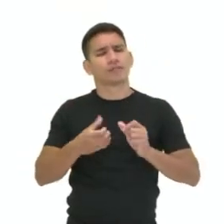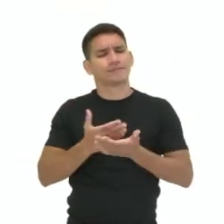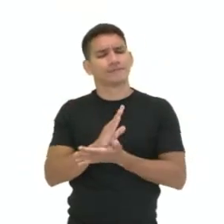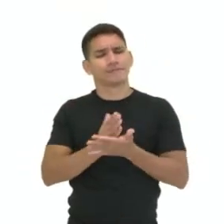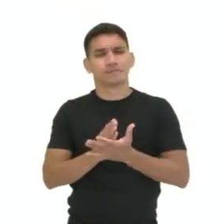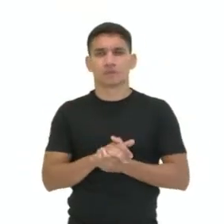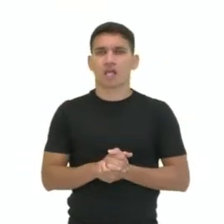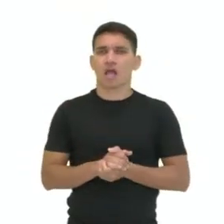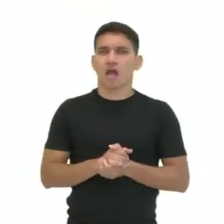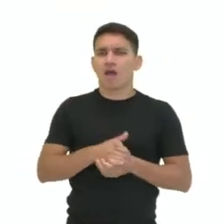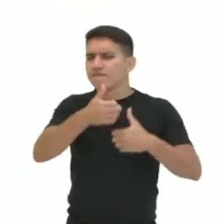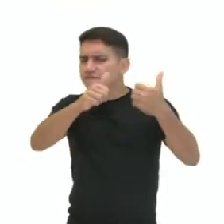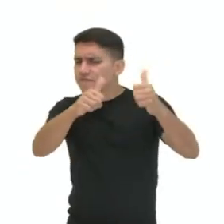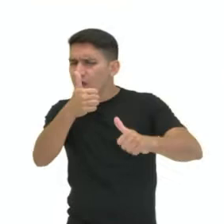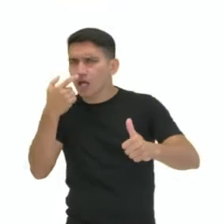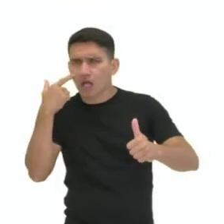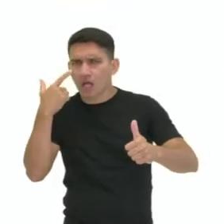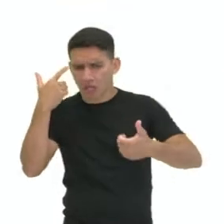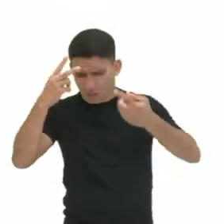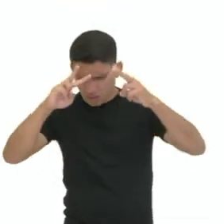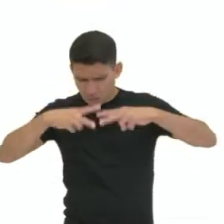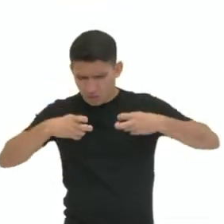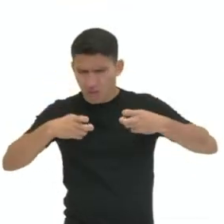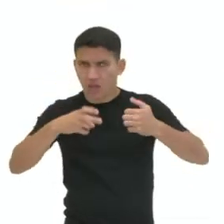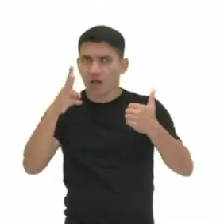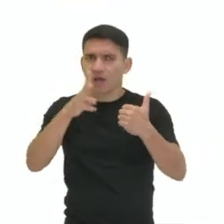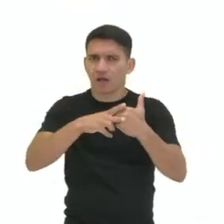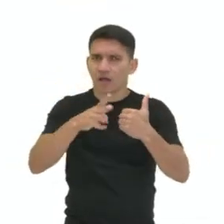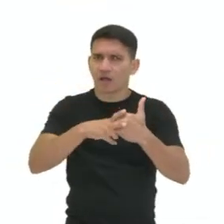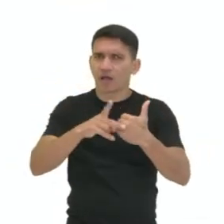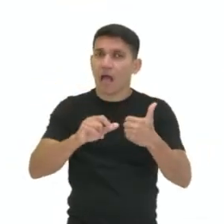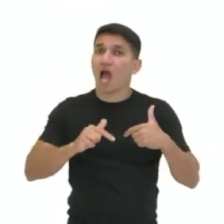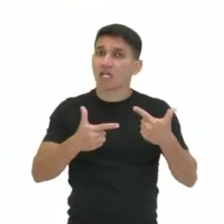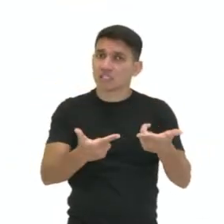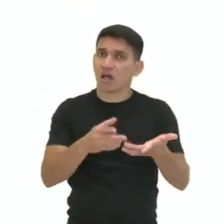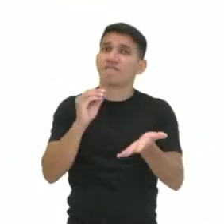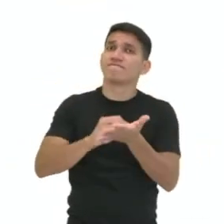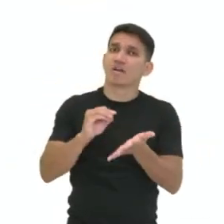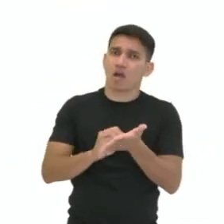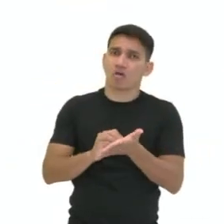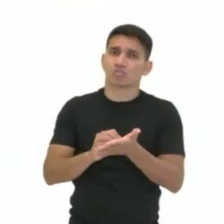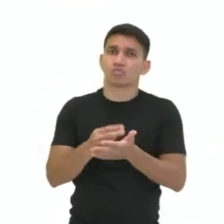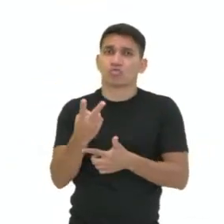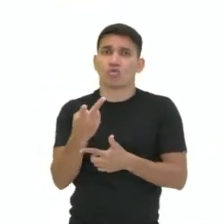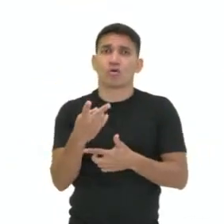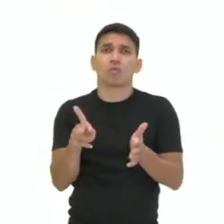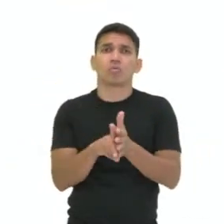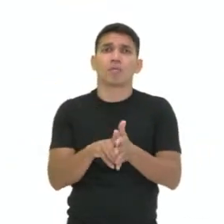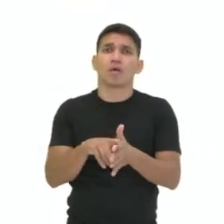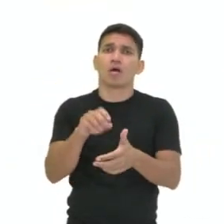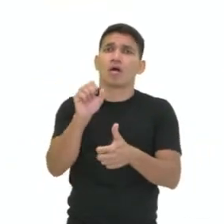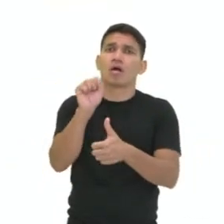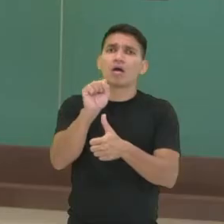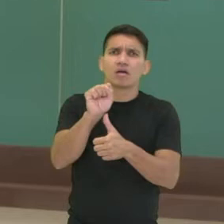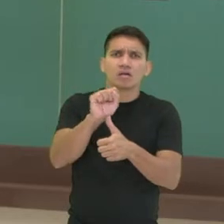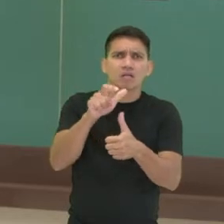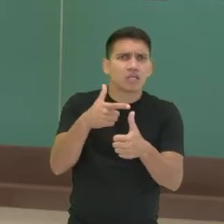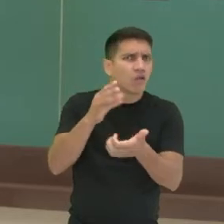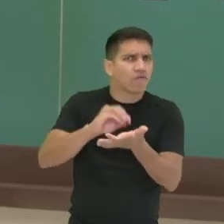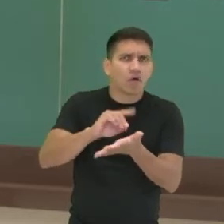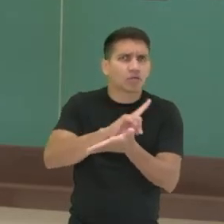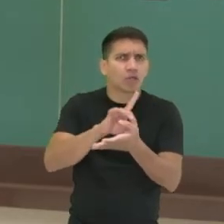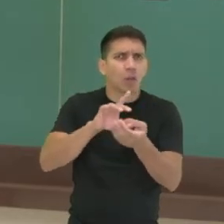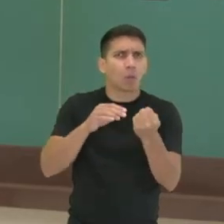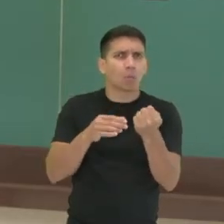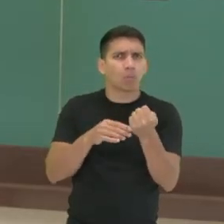primeira oração. Ah, professor, está faltando dois termos, está faltando o sujeito e o complemento. Sujeito não está faltando, não. Porque é o